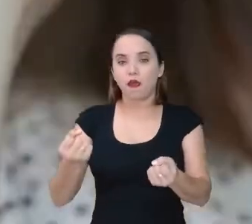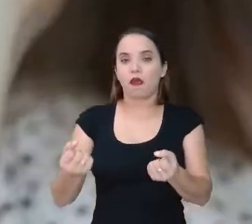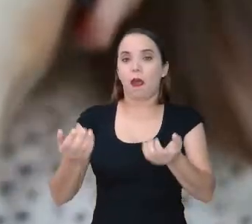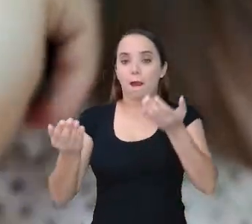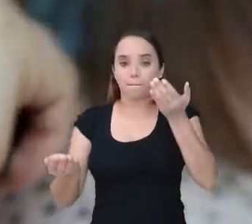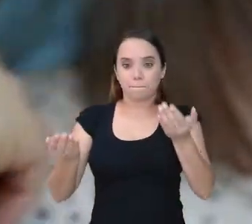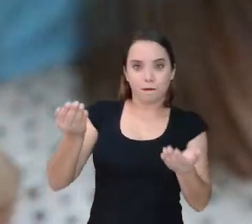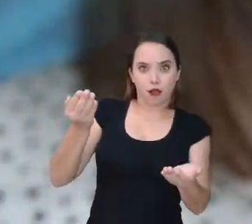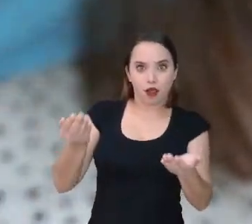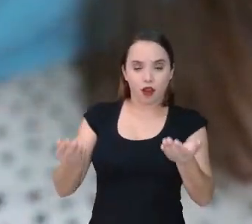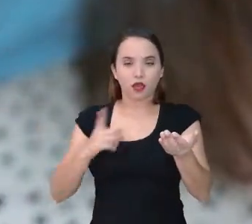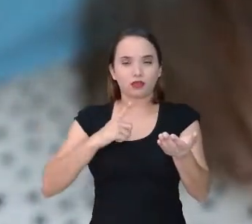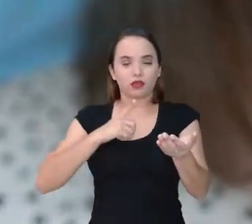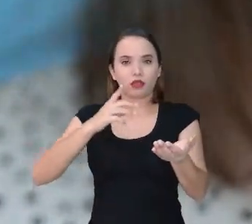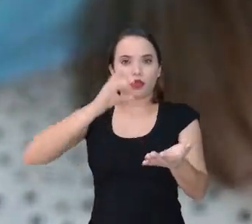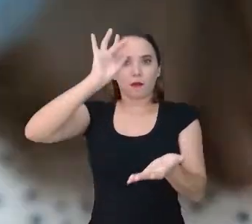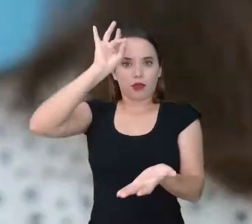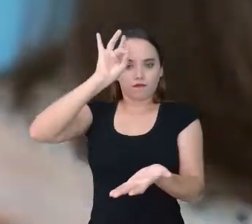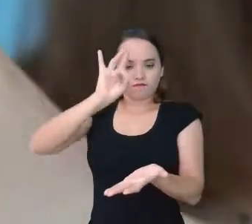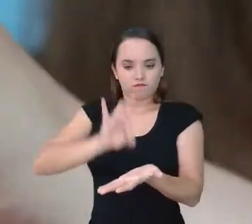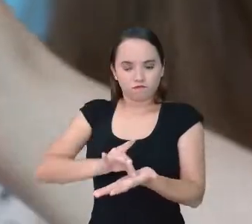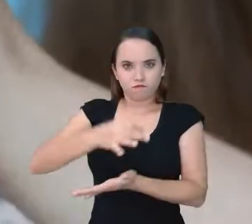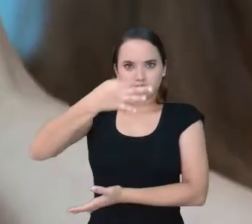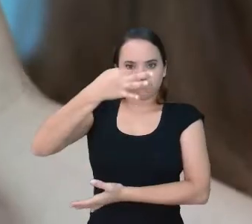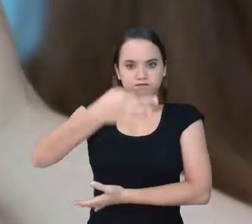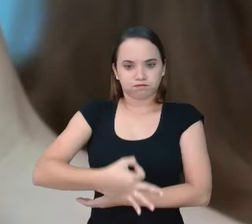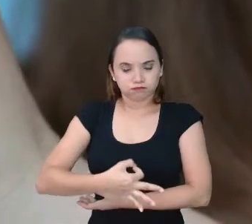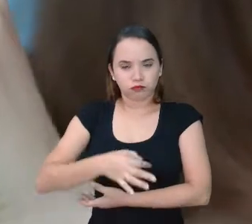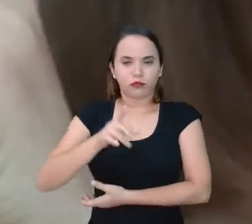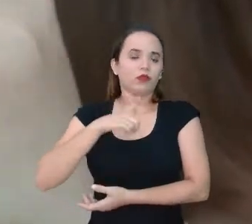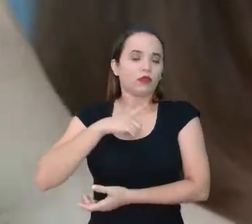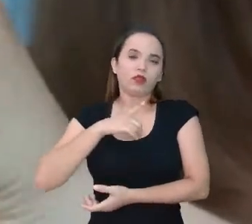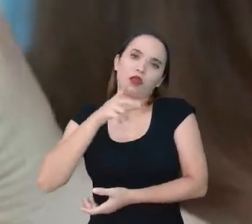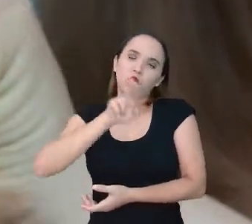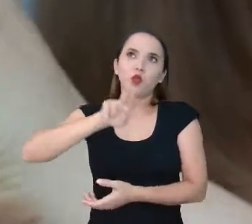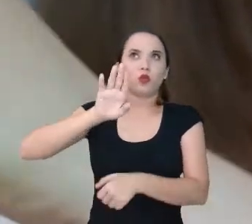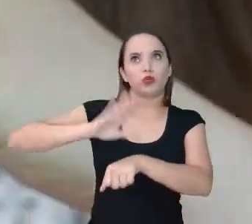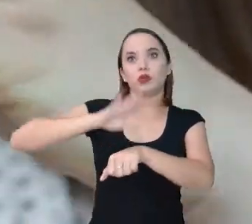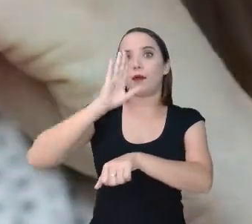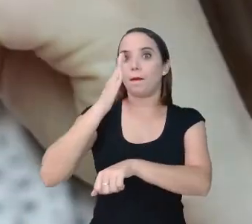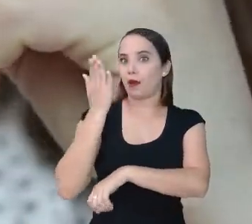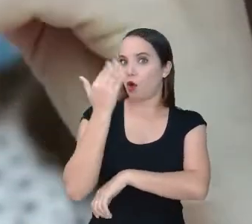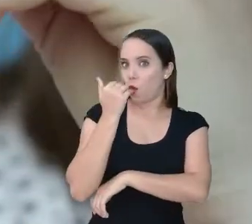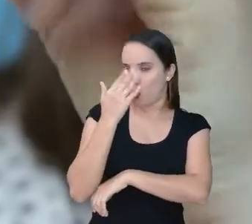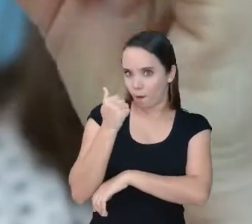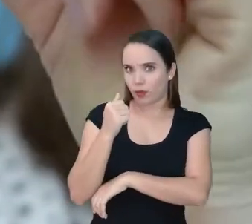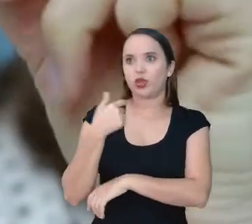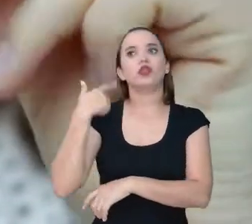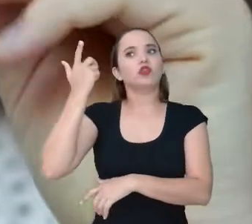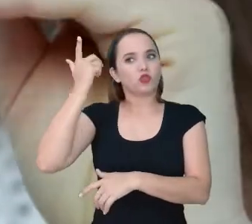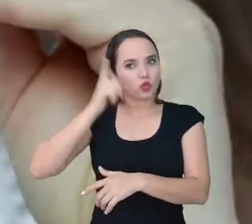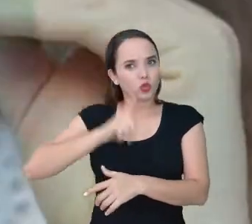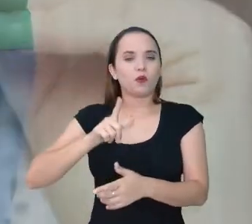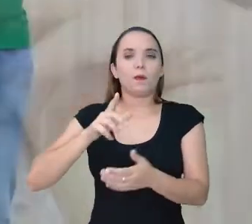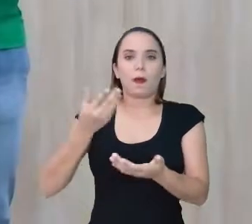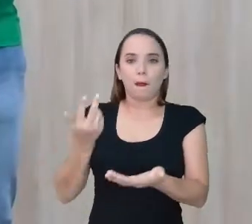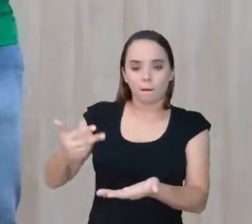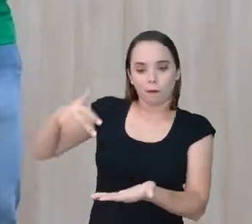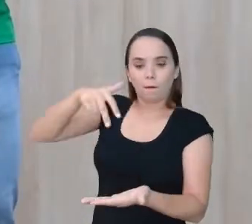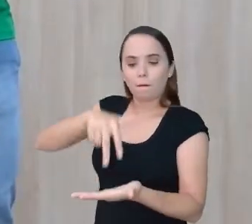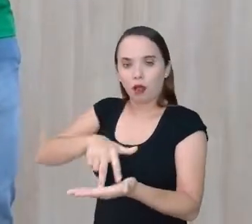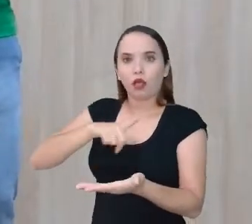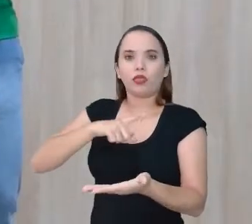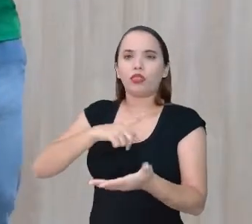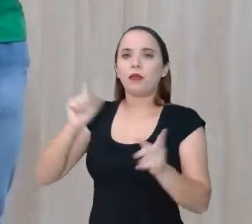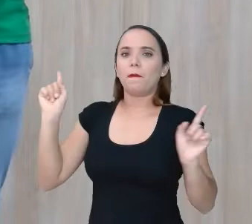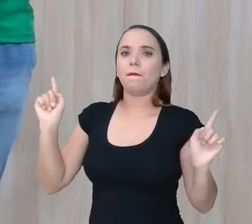pessoal utiliza para pesar alimentos, por exemplo, né, a gente vai colocar lá e já vê uma medida diferente, a gente